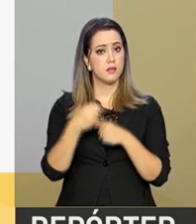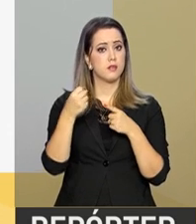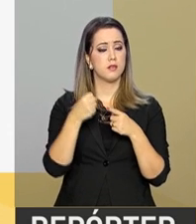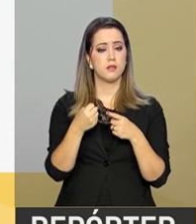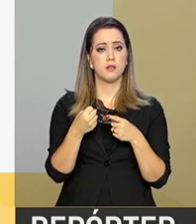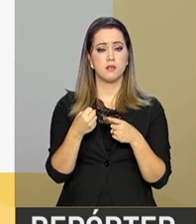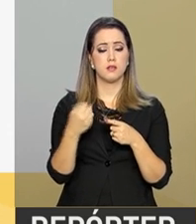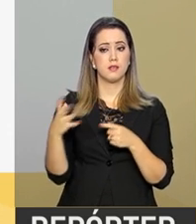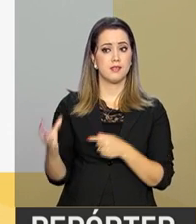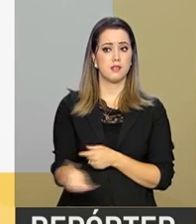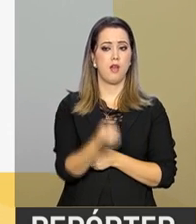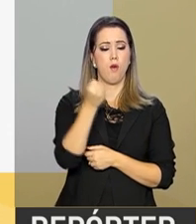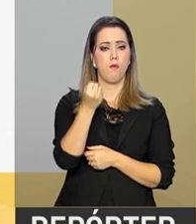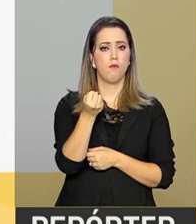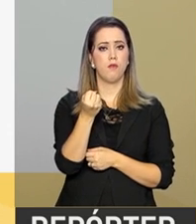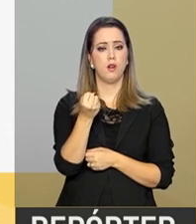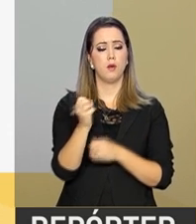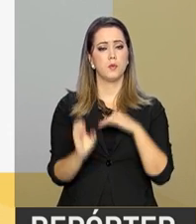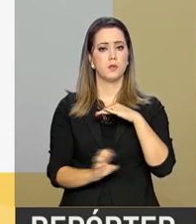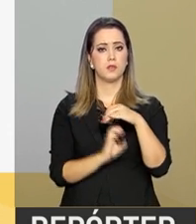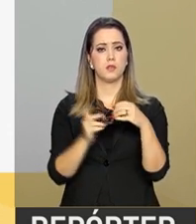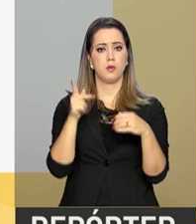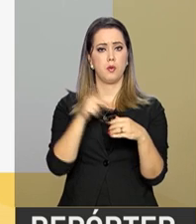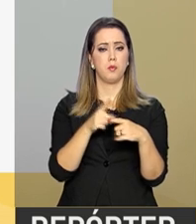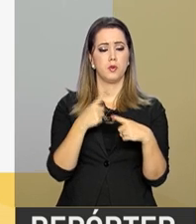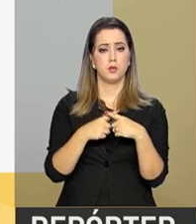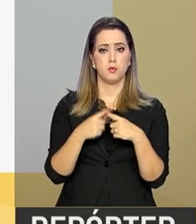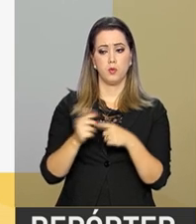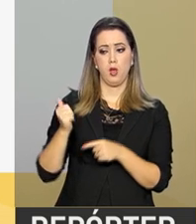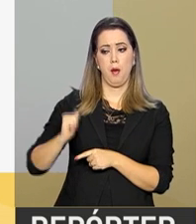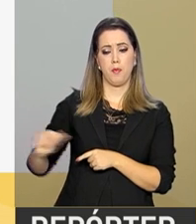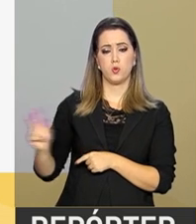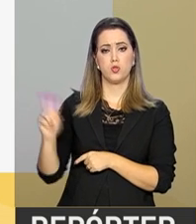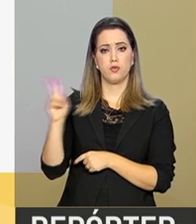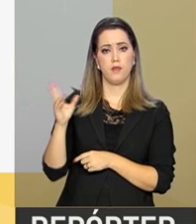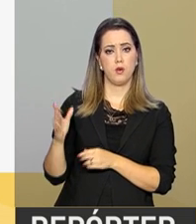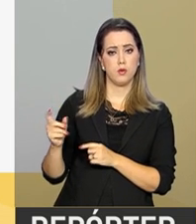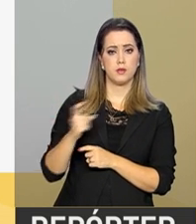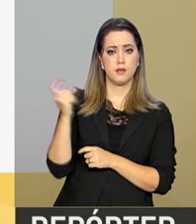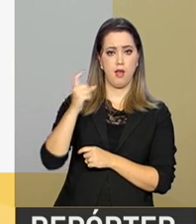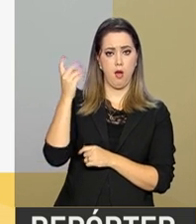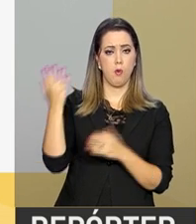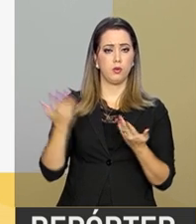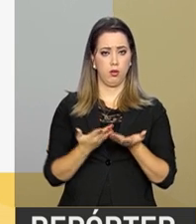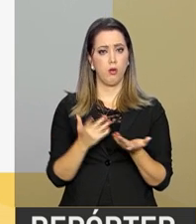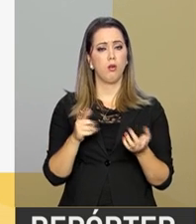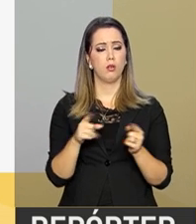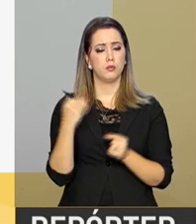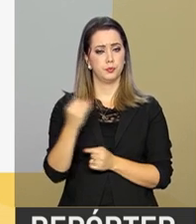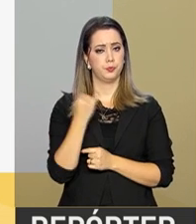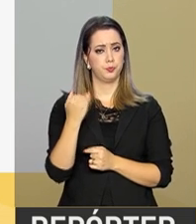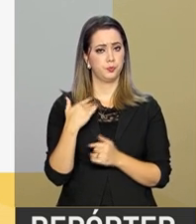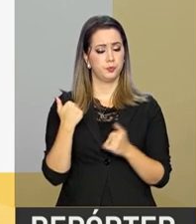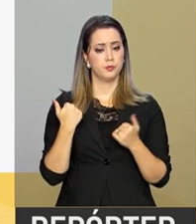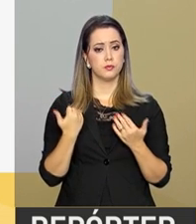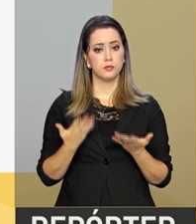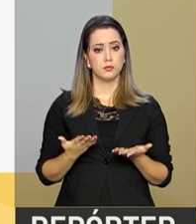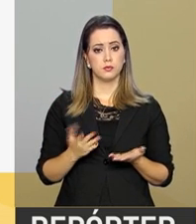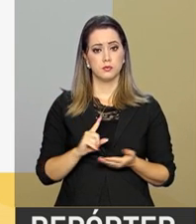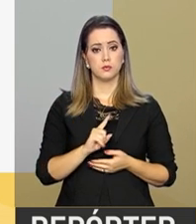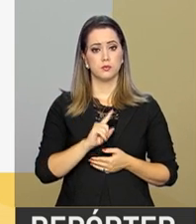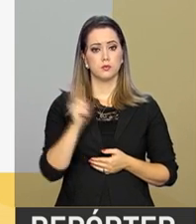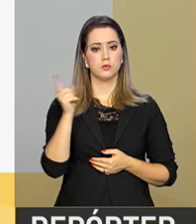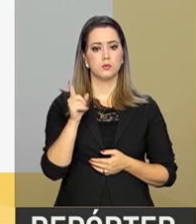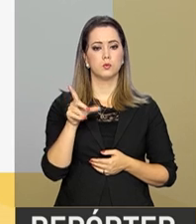um aumento do valor de suas ações à sua atuação gente né e lá